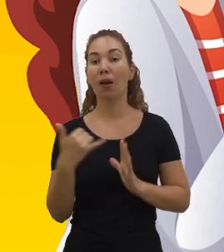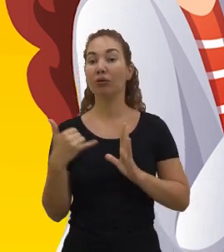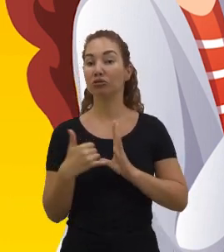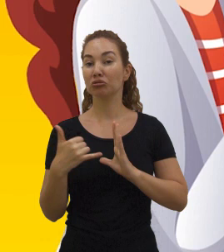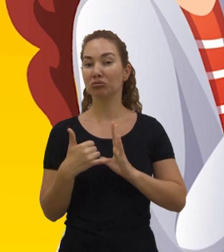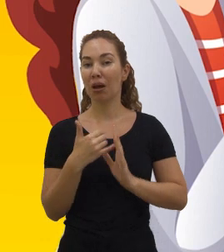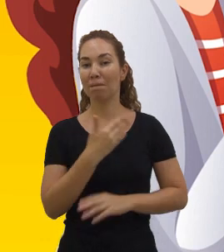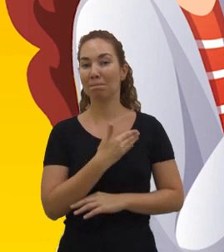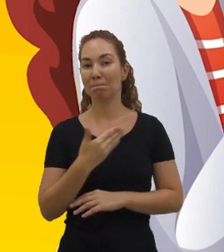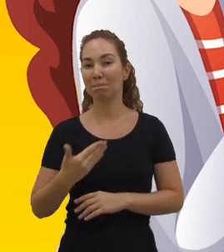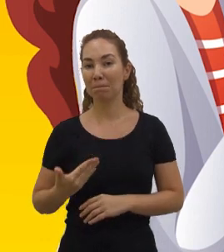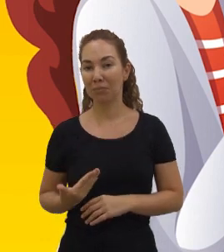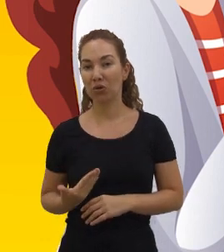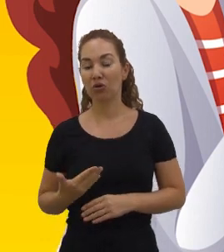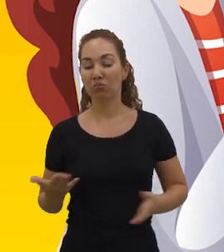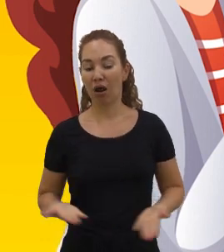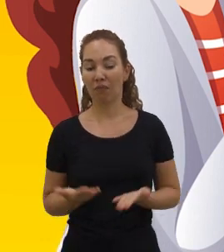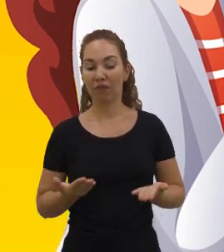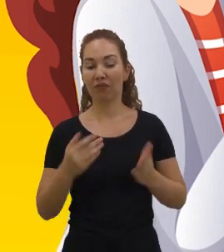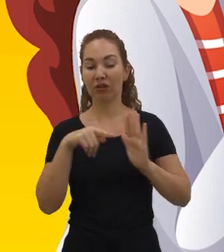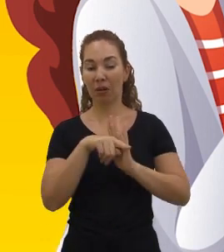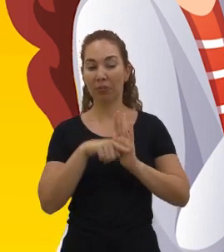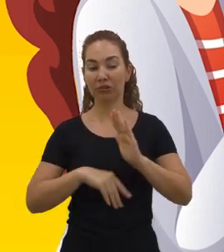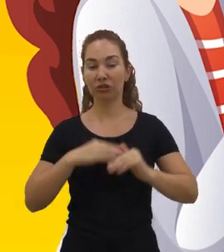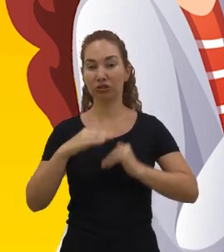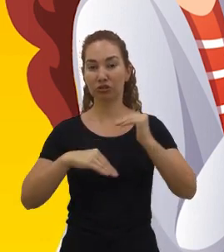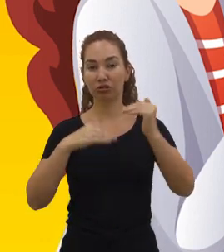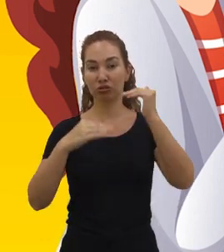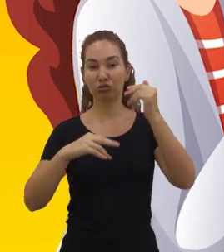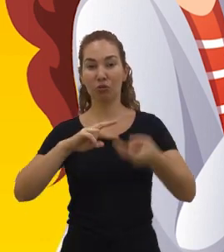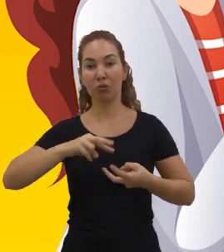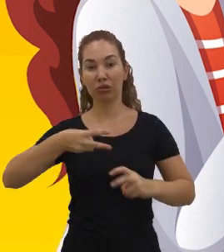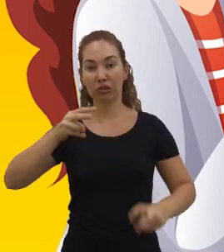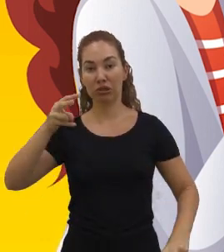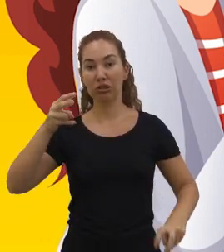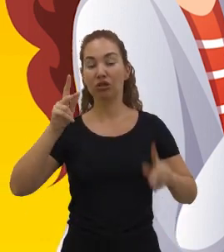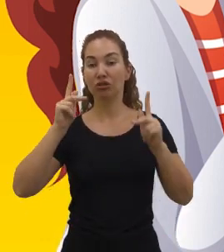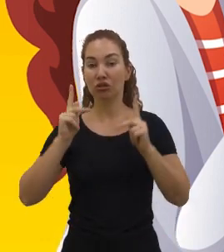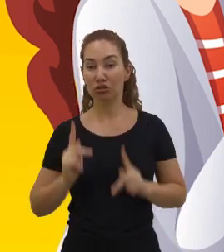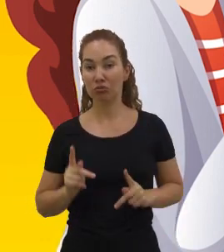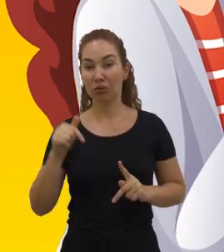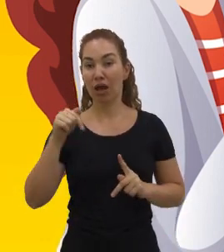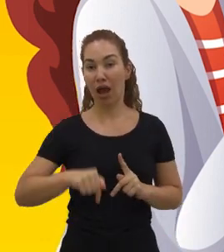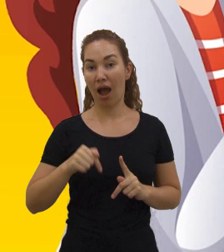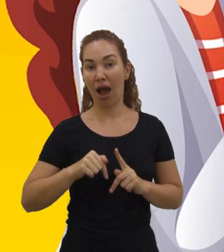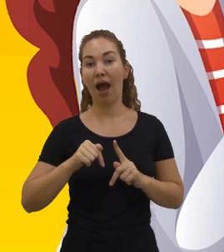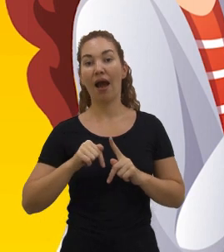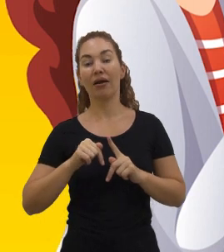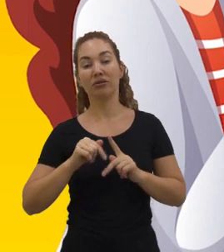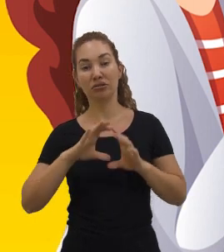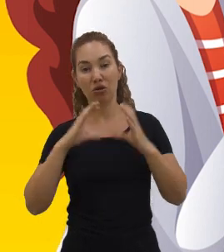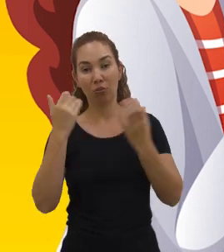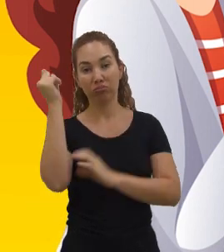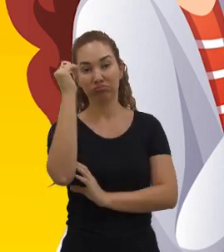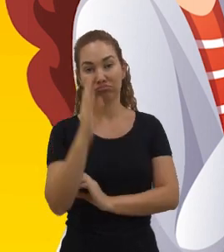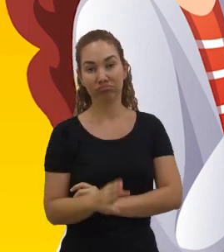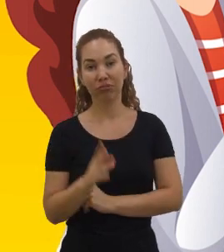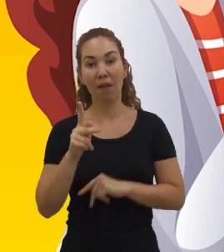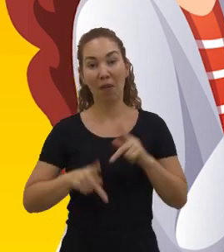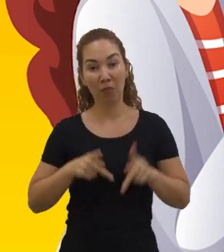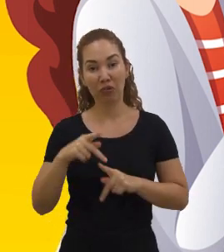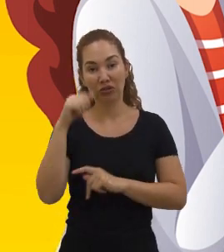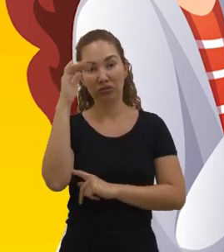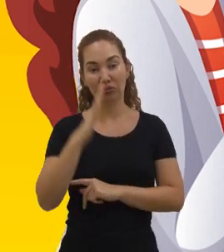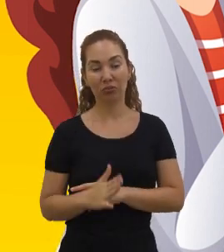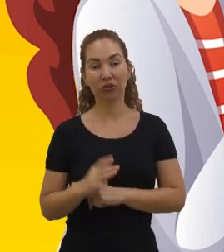públicos para fomentar a nossa pesquisa e o desenvolvimento da genética humana e a genômica aqui na nossa população brasileira, porque o que a gente tem hoje